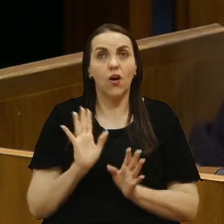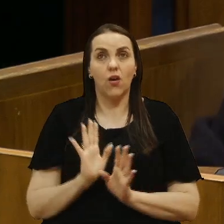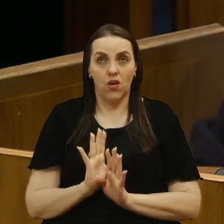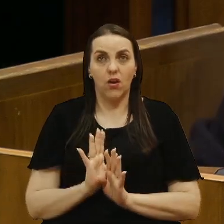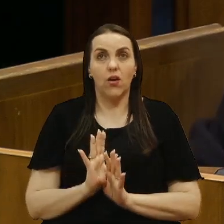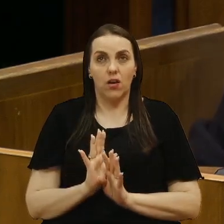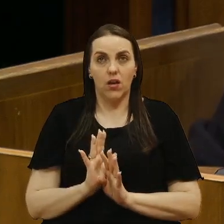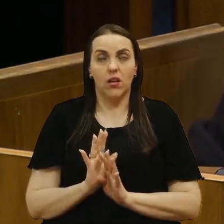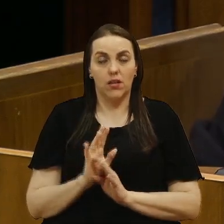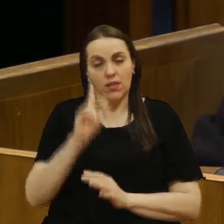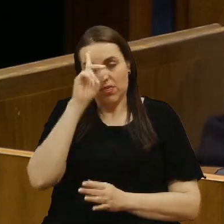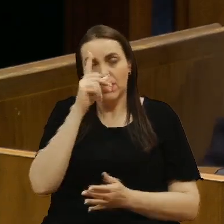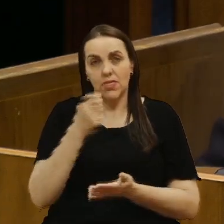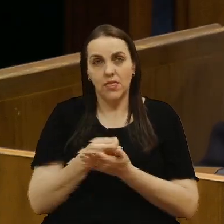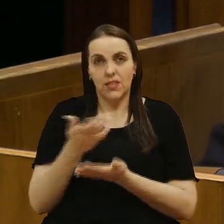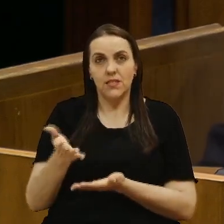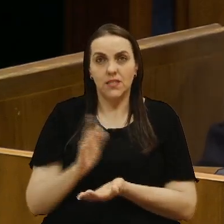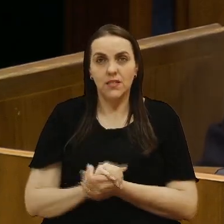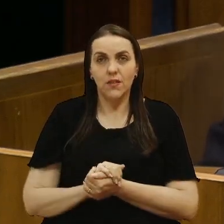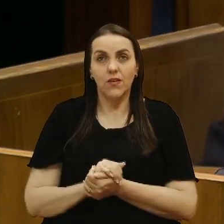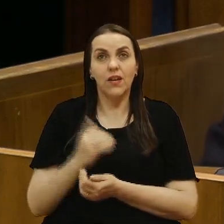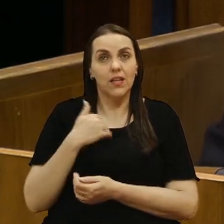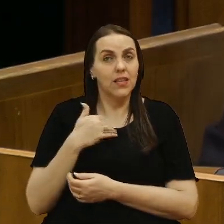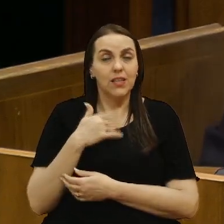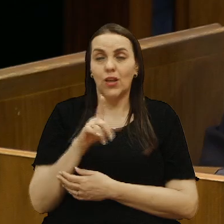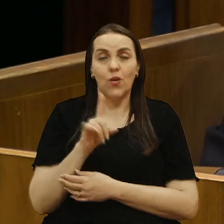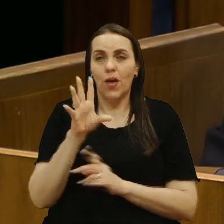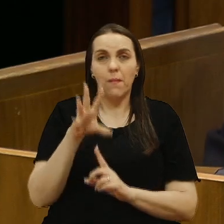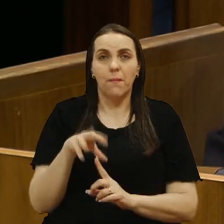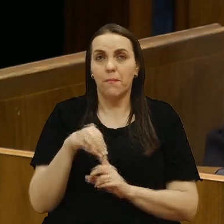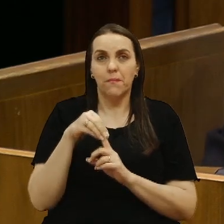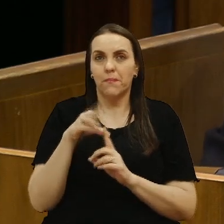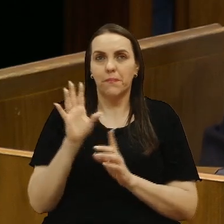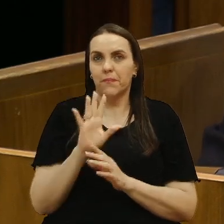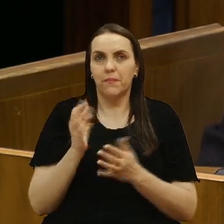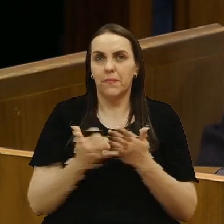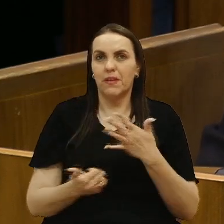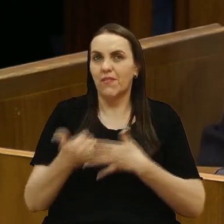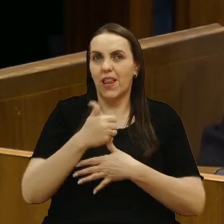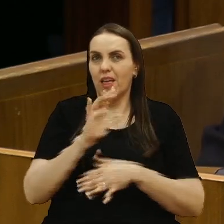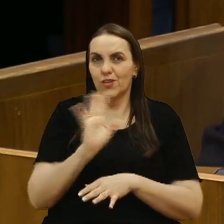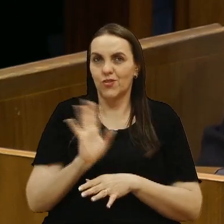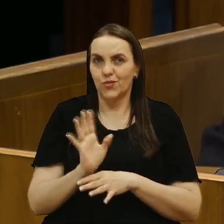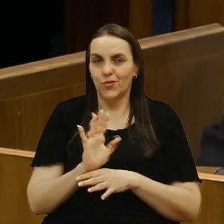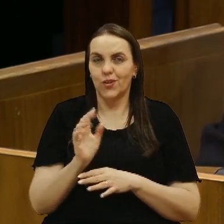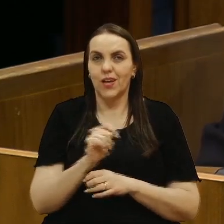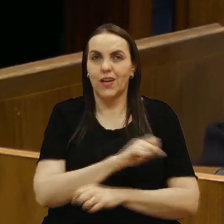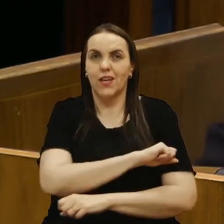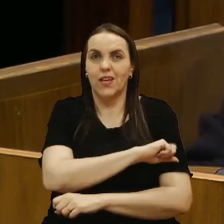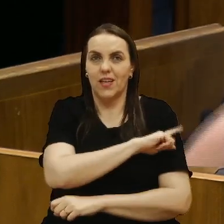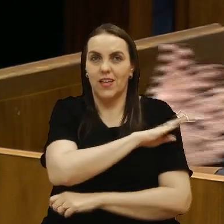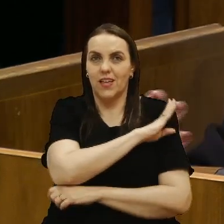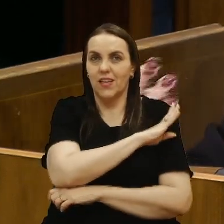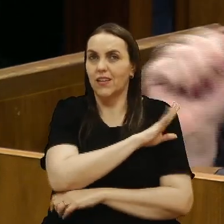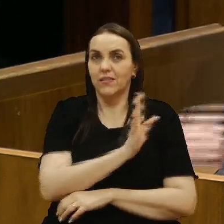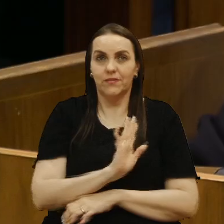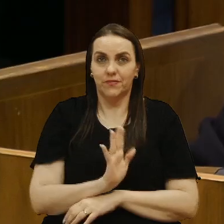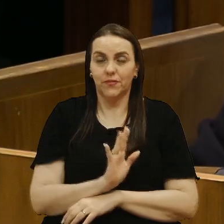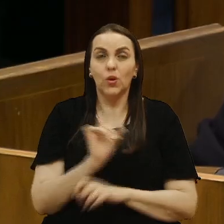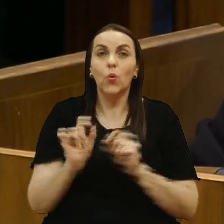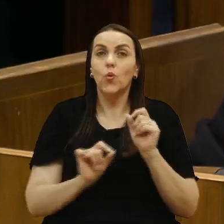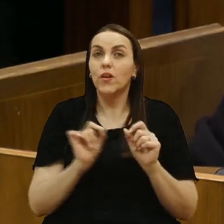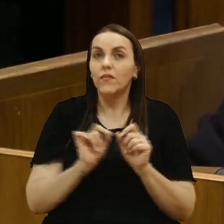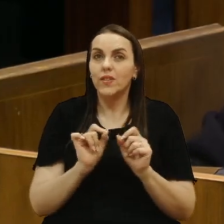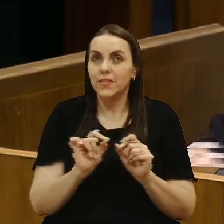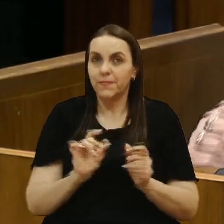com essa decisão, então a gente não está privilegiando os anos iniciais. O que a gente está